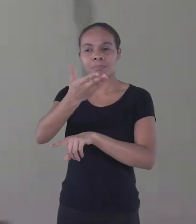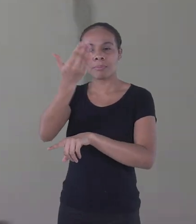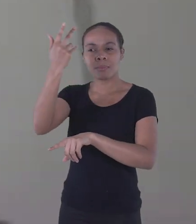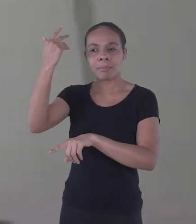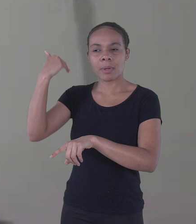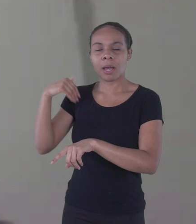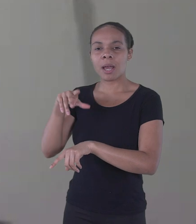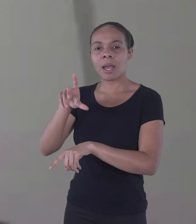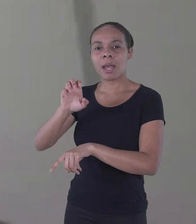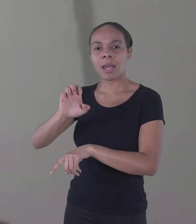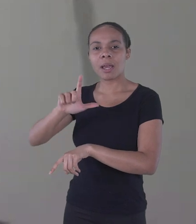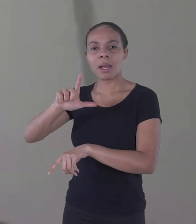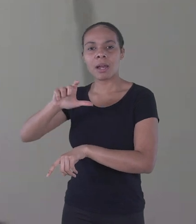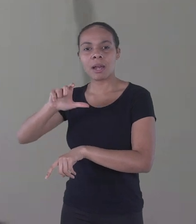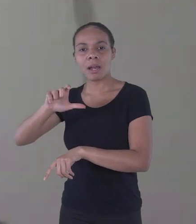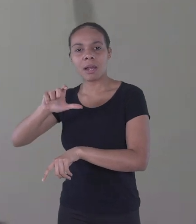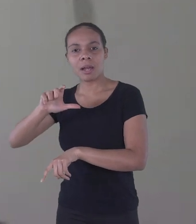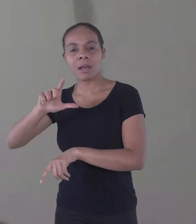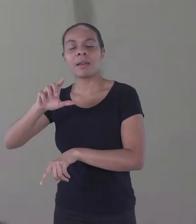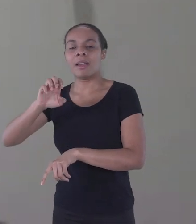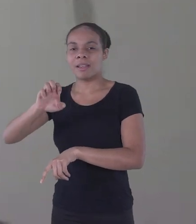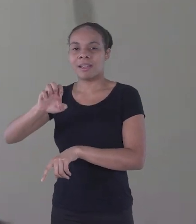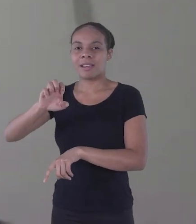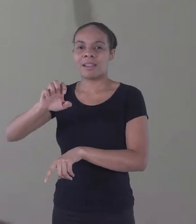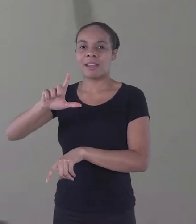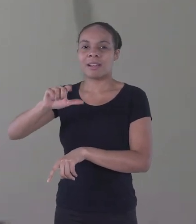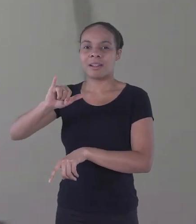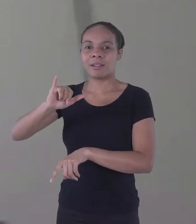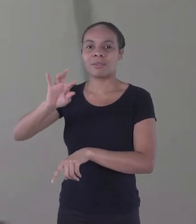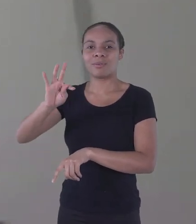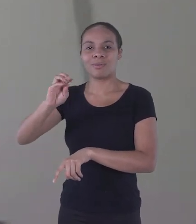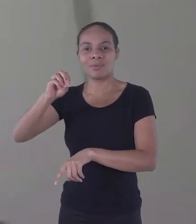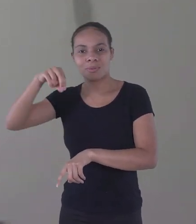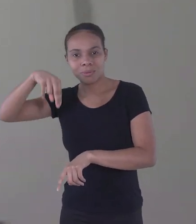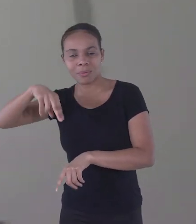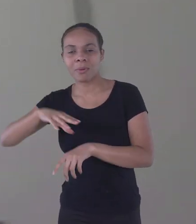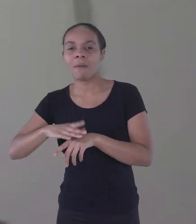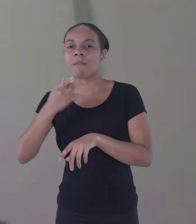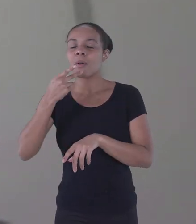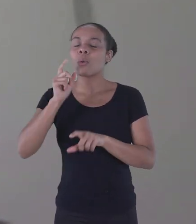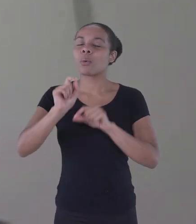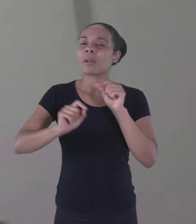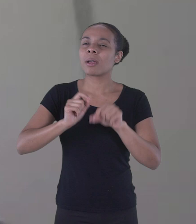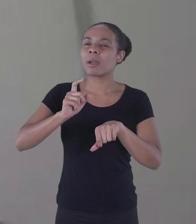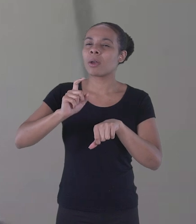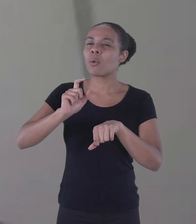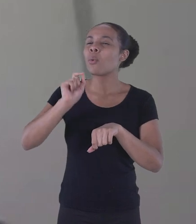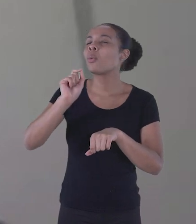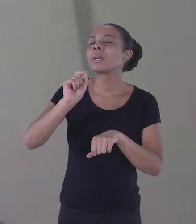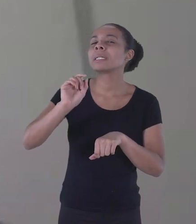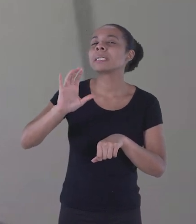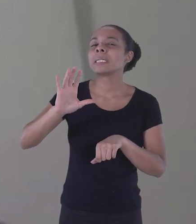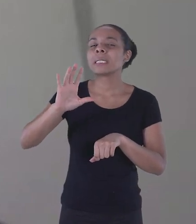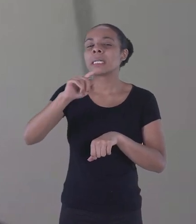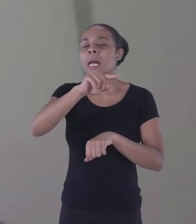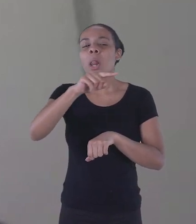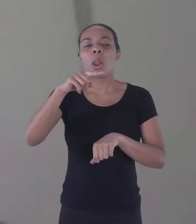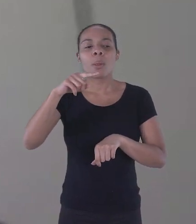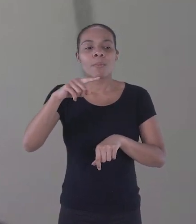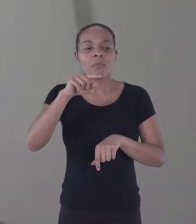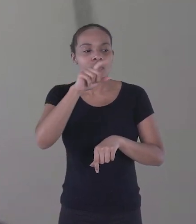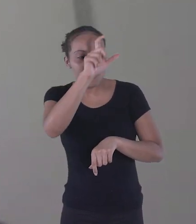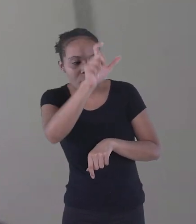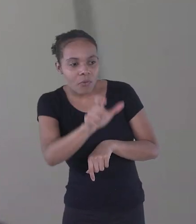psicanalista, ele me disse: o que te salvou da loucura nos 4 anos de prisão foram as cartas que você escreveu. A